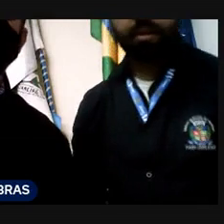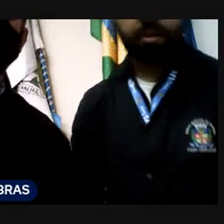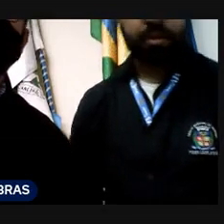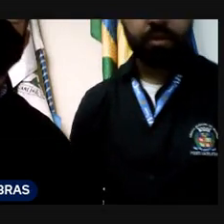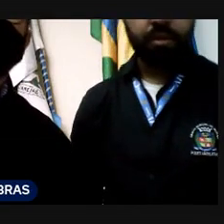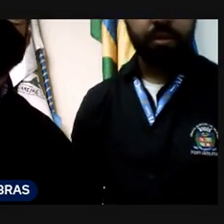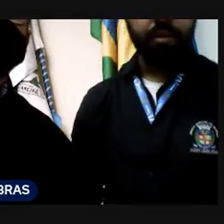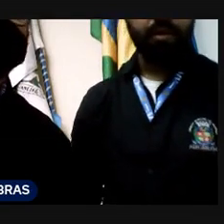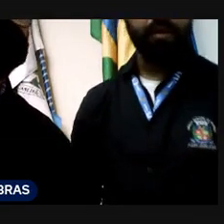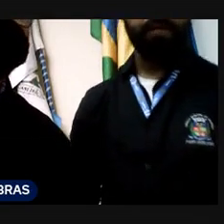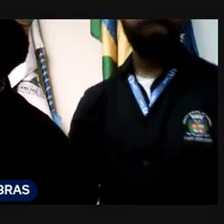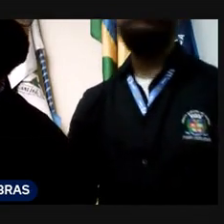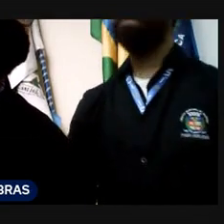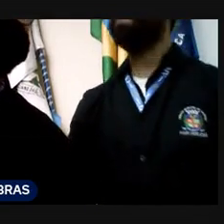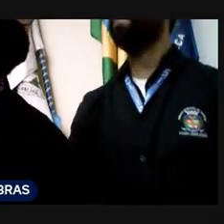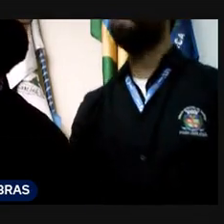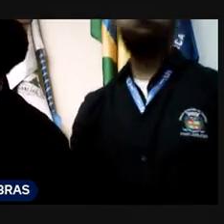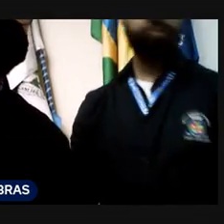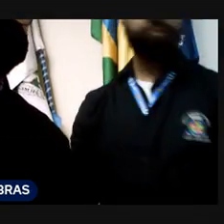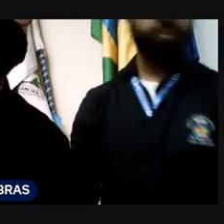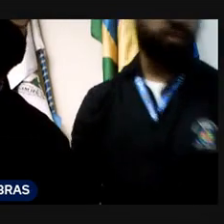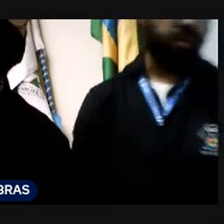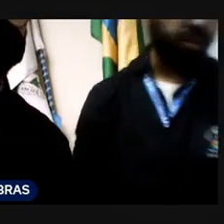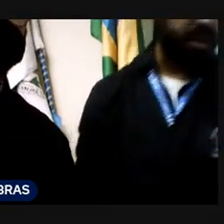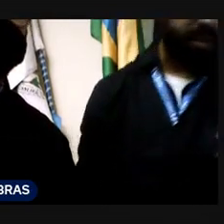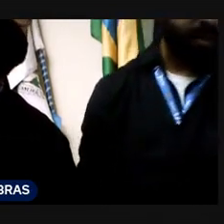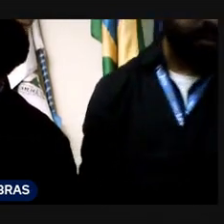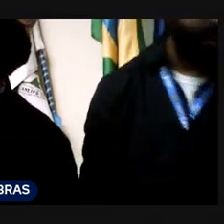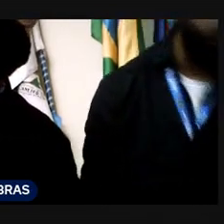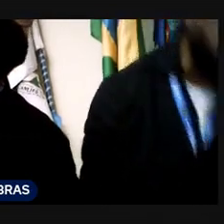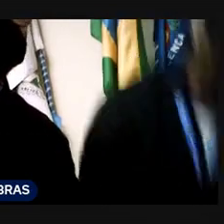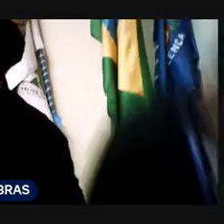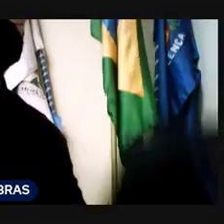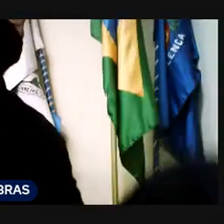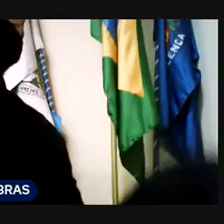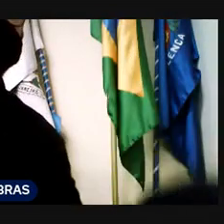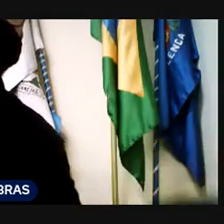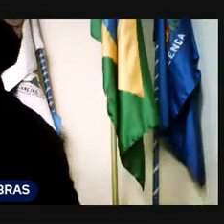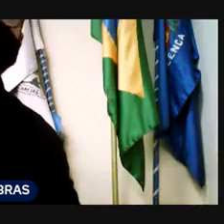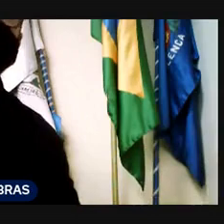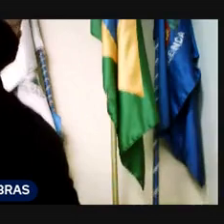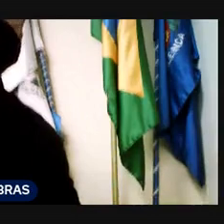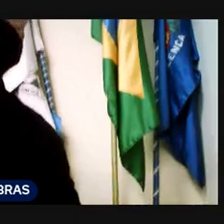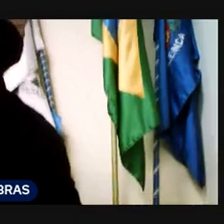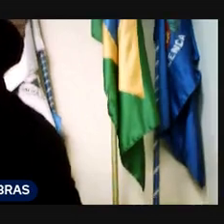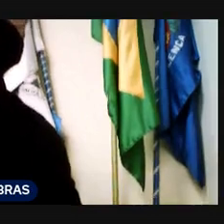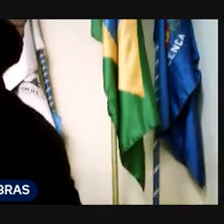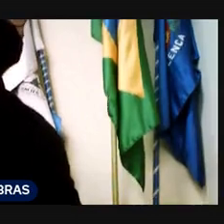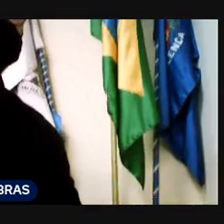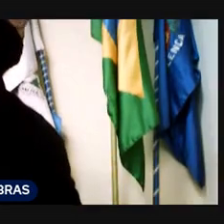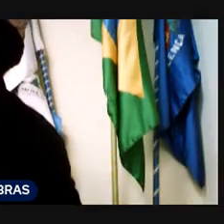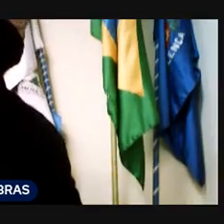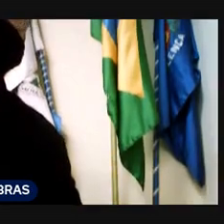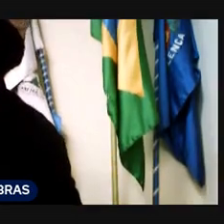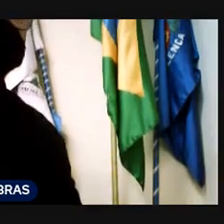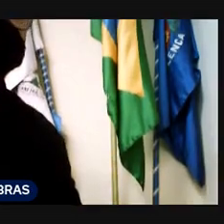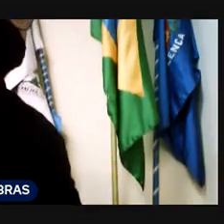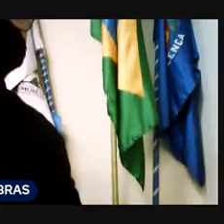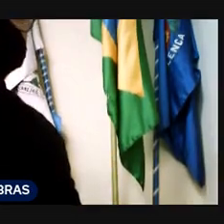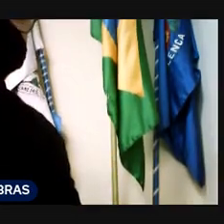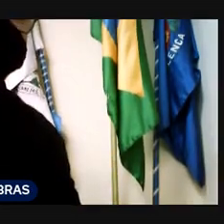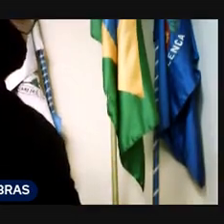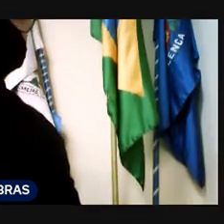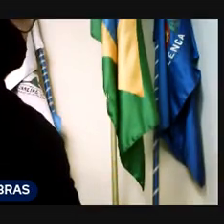Conservatório passará para as 18h. É inviável. Realmente, a população não tem jeito. Grita mesmo, tem mais o